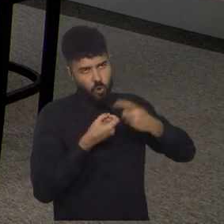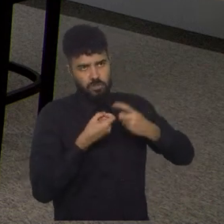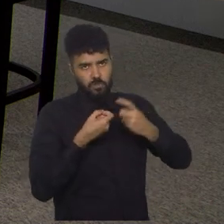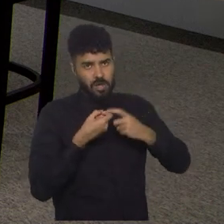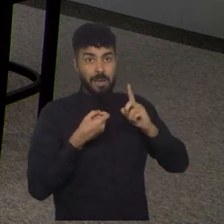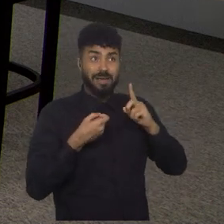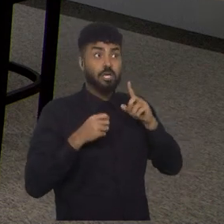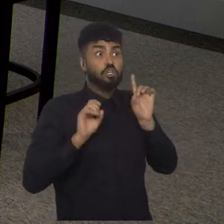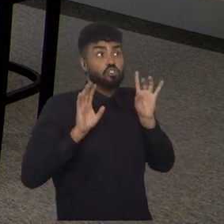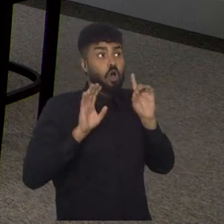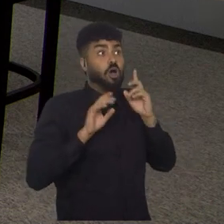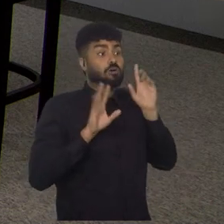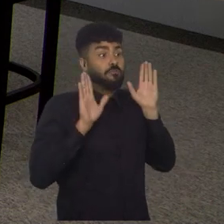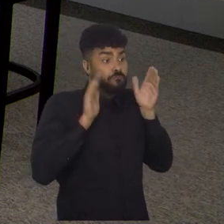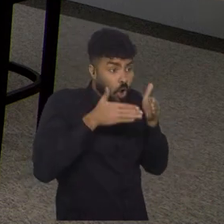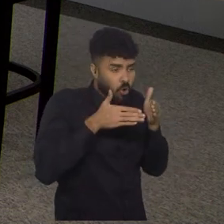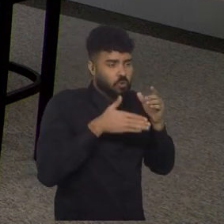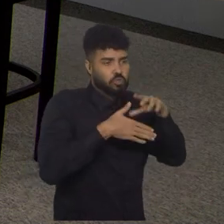especialmente da Suécia.